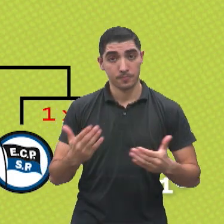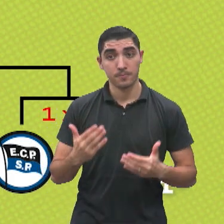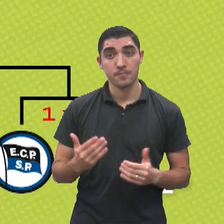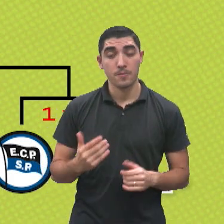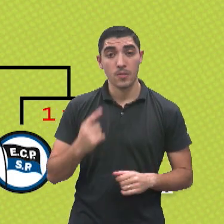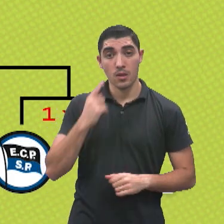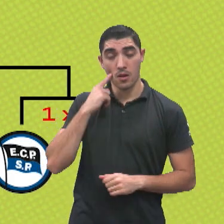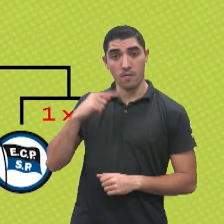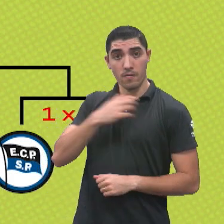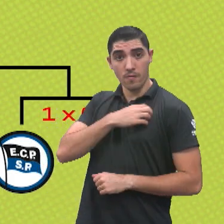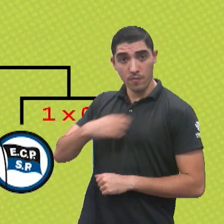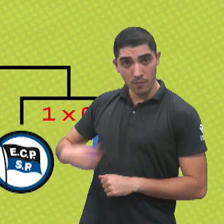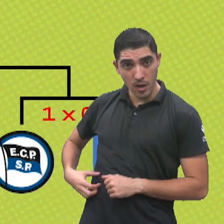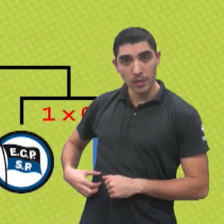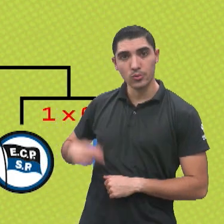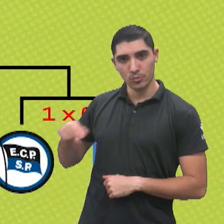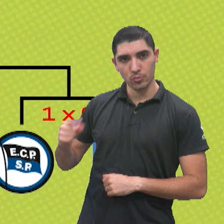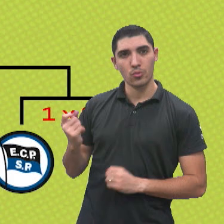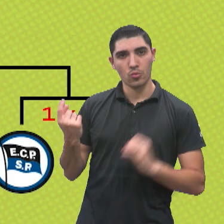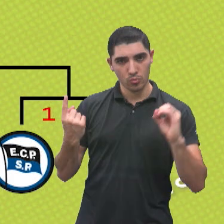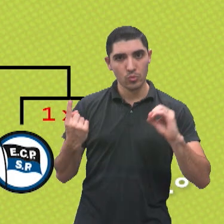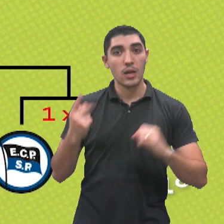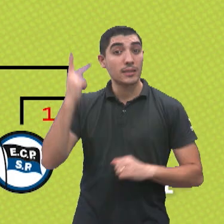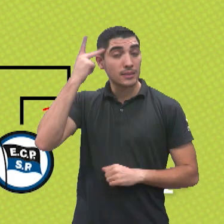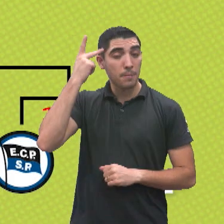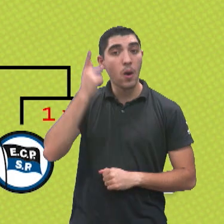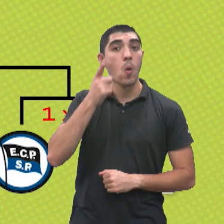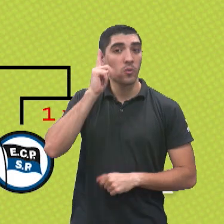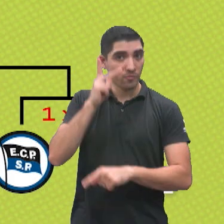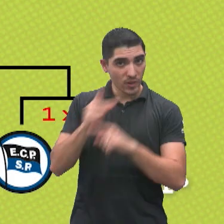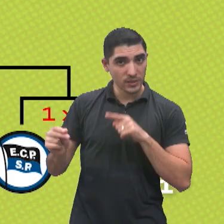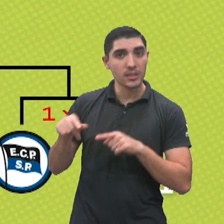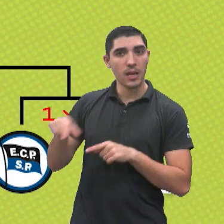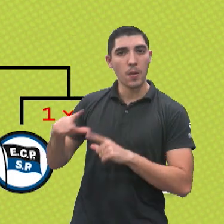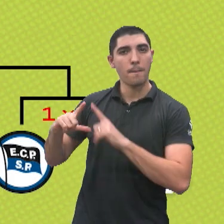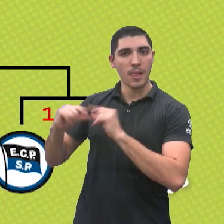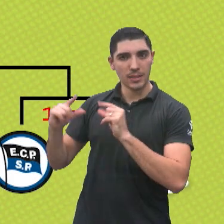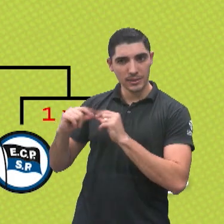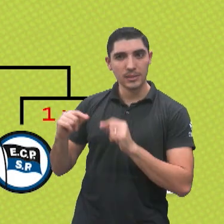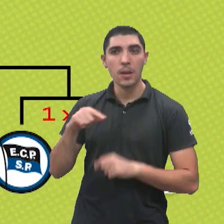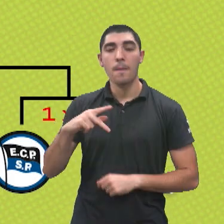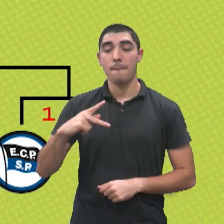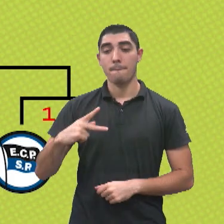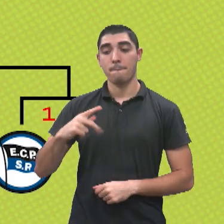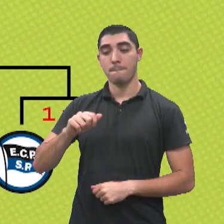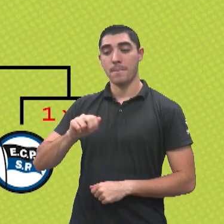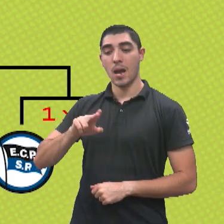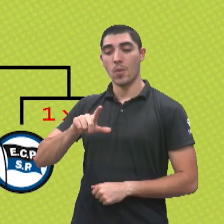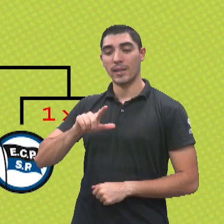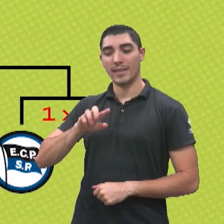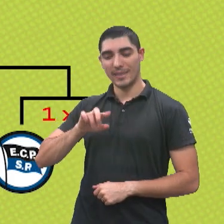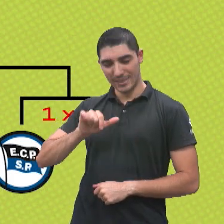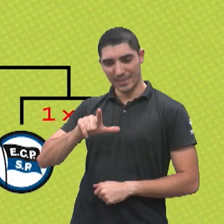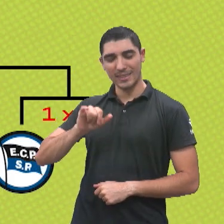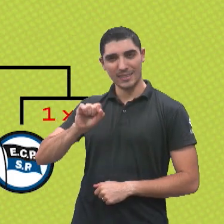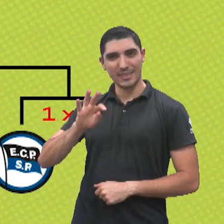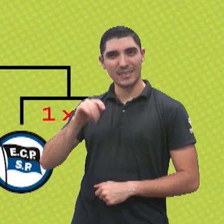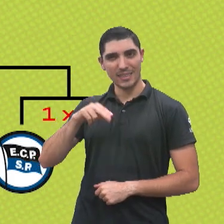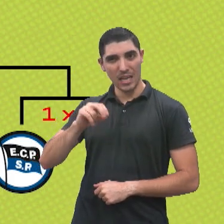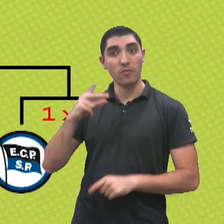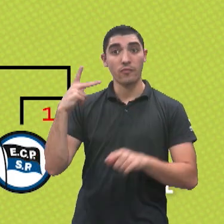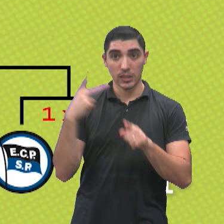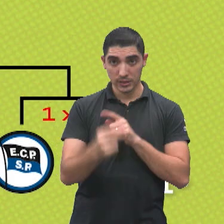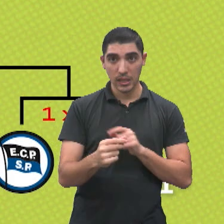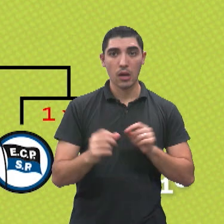está com 1-0 na frente do São José, o São Paulo bateu ontem, o Brasília fez 1-0, Paulistano venceu o Bauru, tem o jogo 2 hoje, Paulistano está na